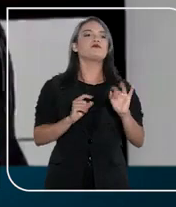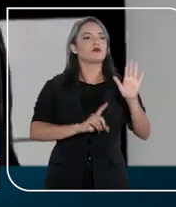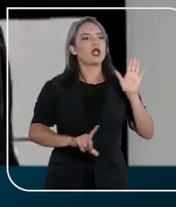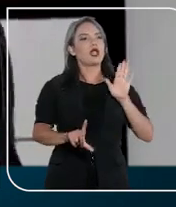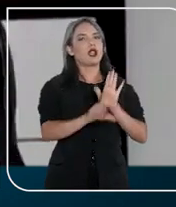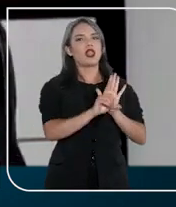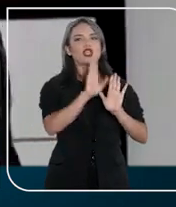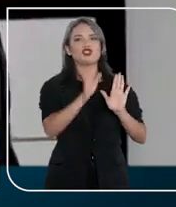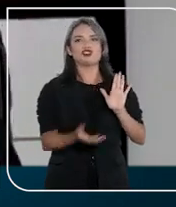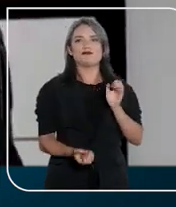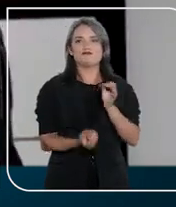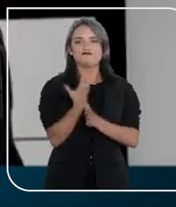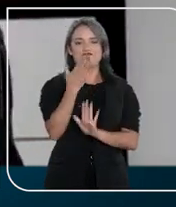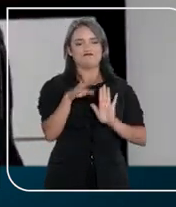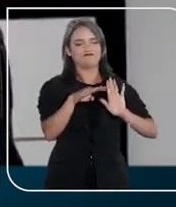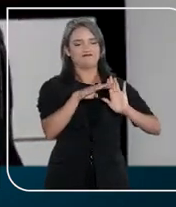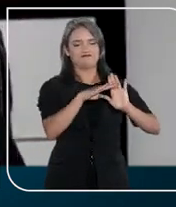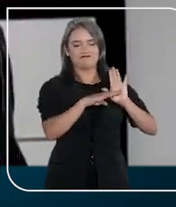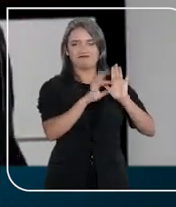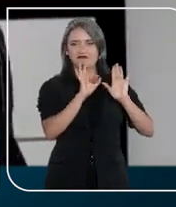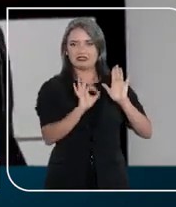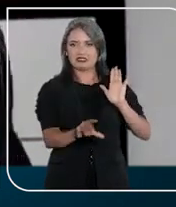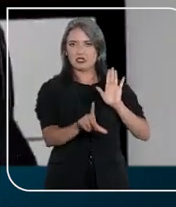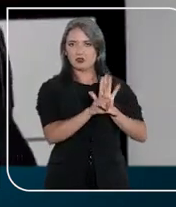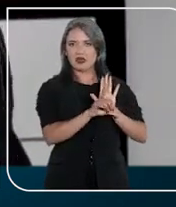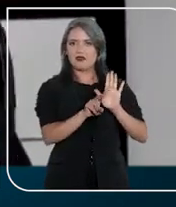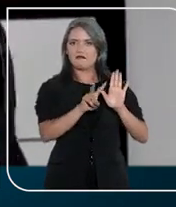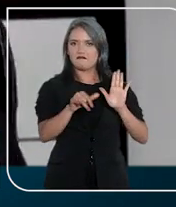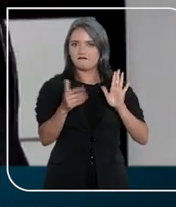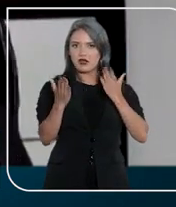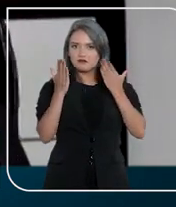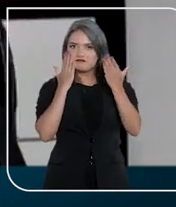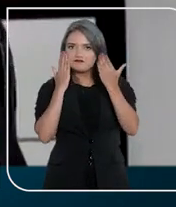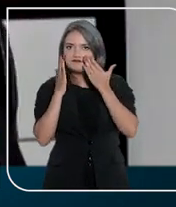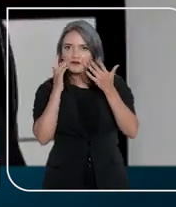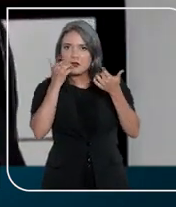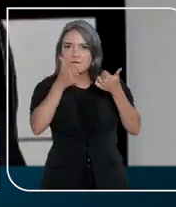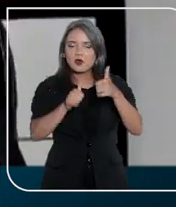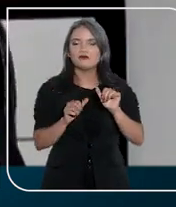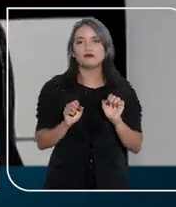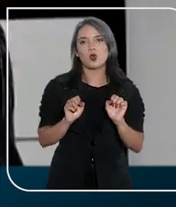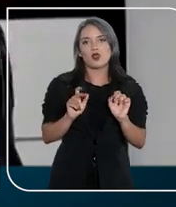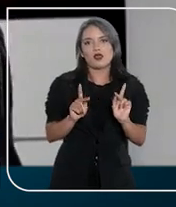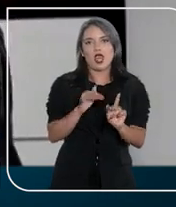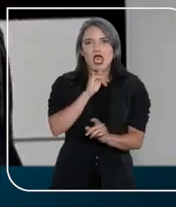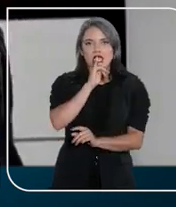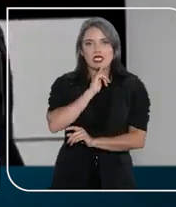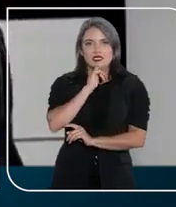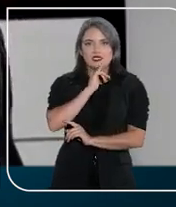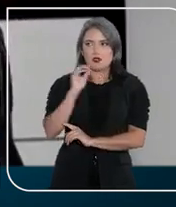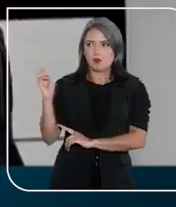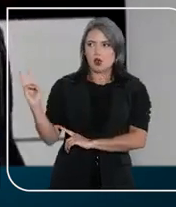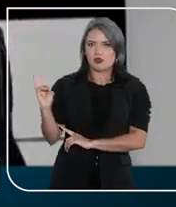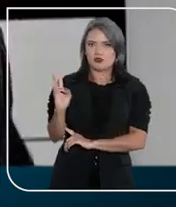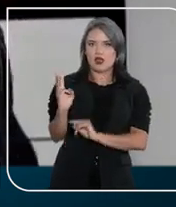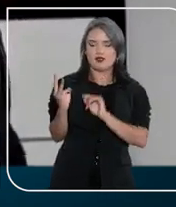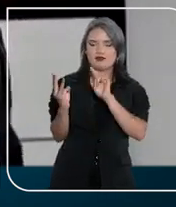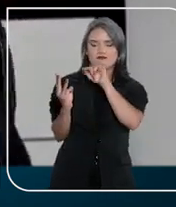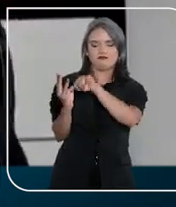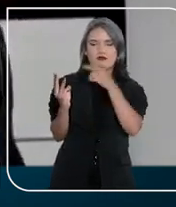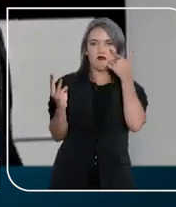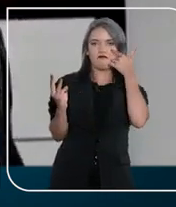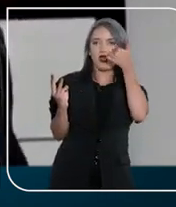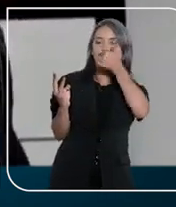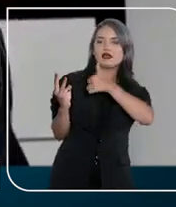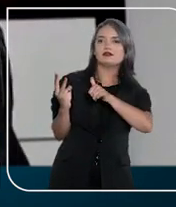e digo, olha, vou fazer um exame psicológico. Tudo bem. Chegamos nós três lá para fazer um exame psicológico, eu digo, o que tu